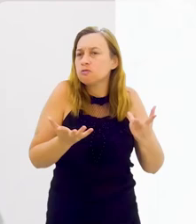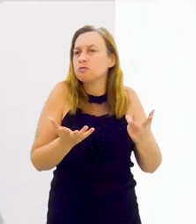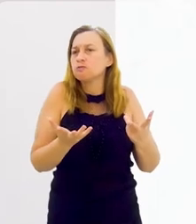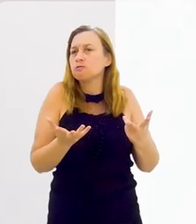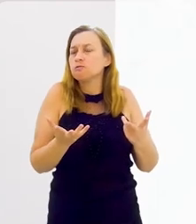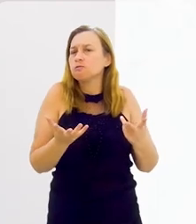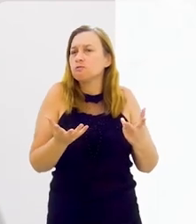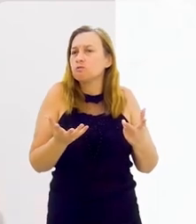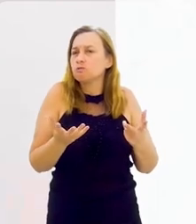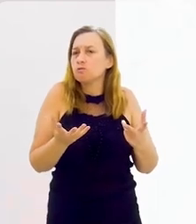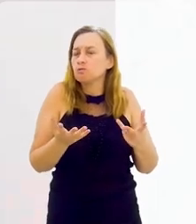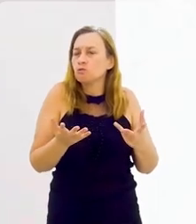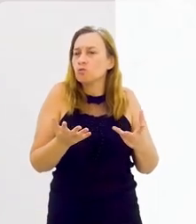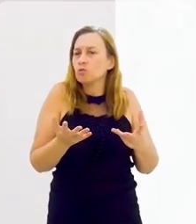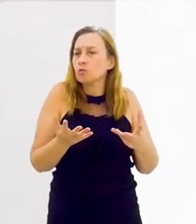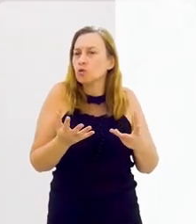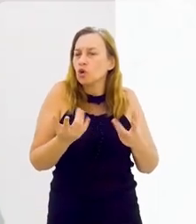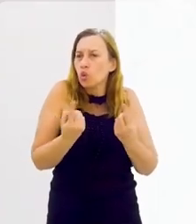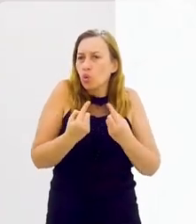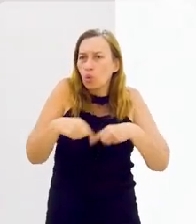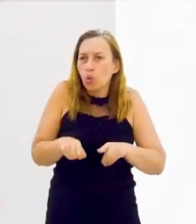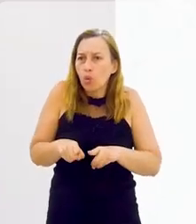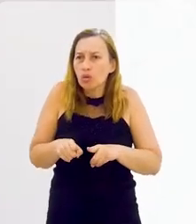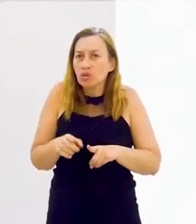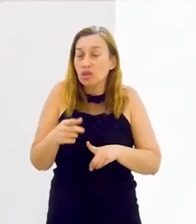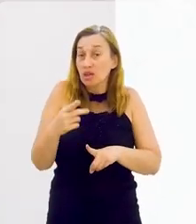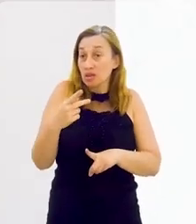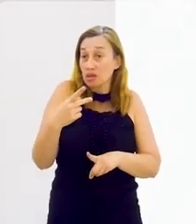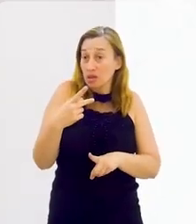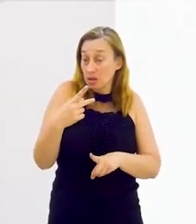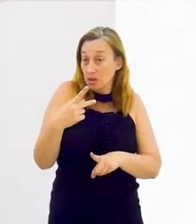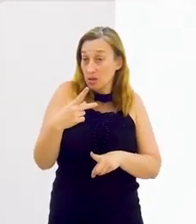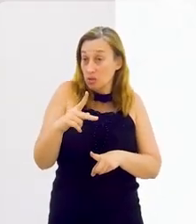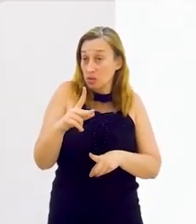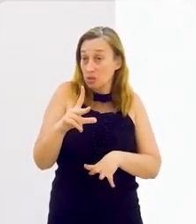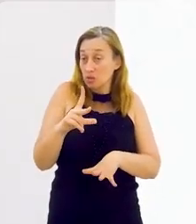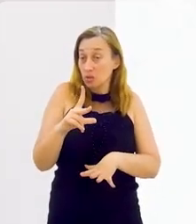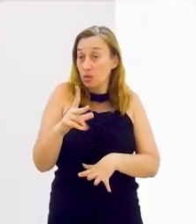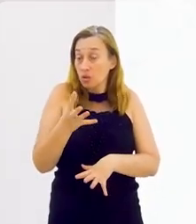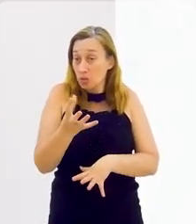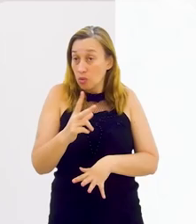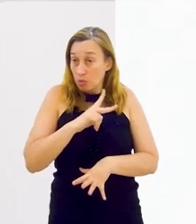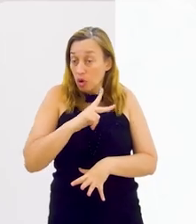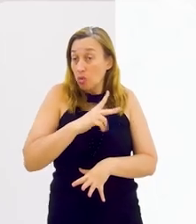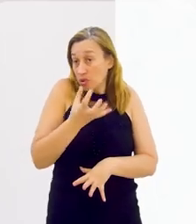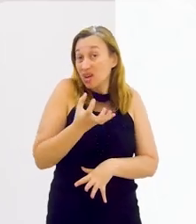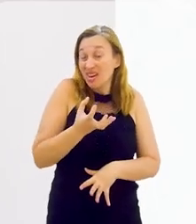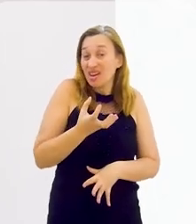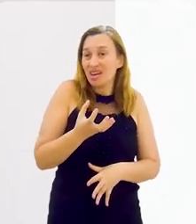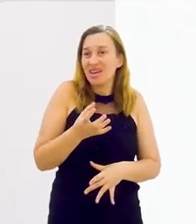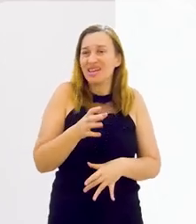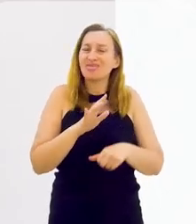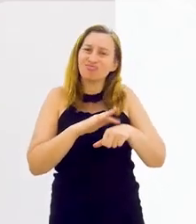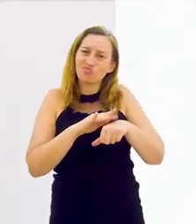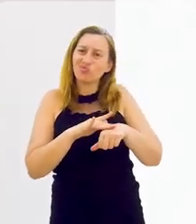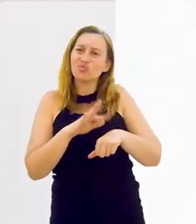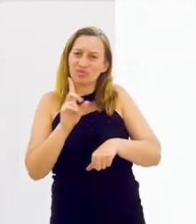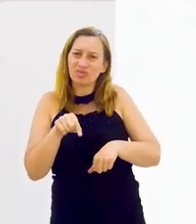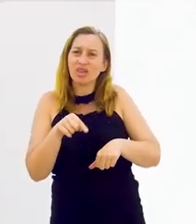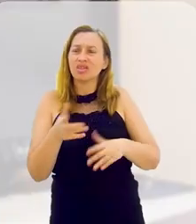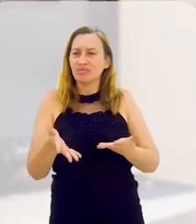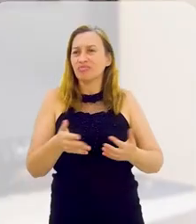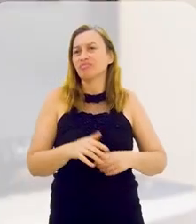Brigar, né, com isso, né, e de contra a sua natureza, né, e isso adoece,